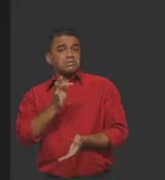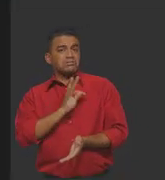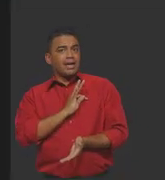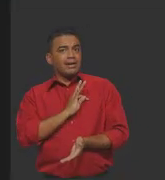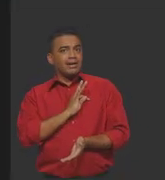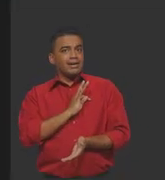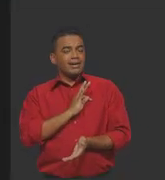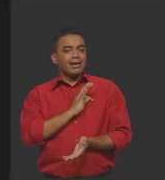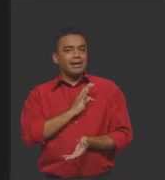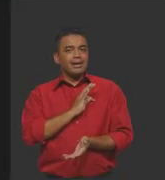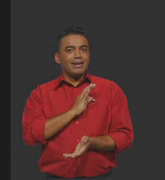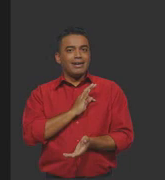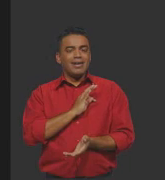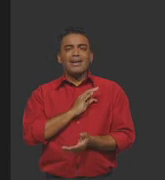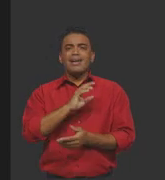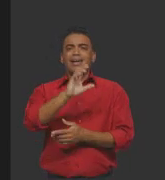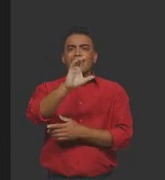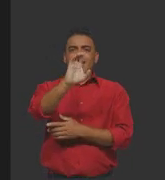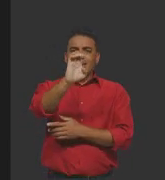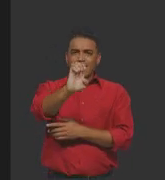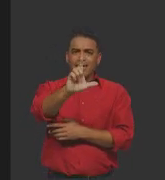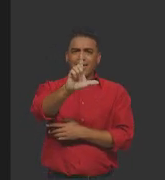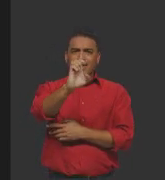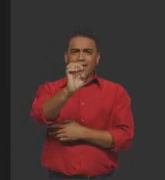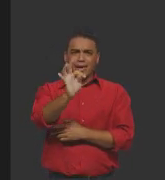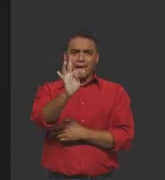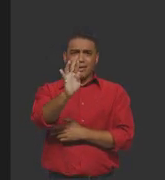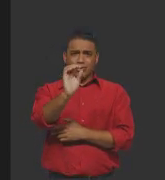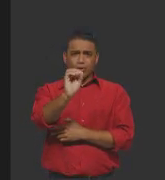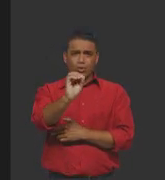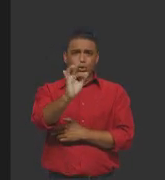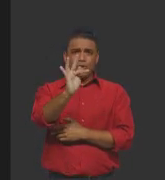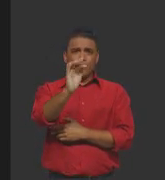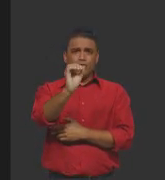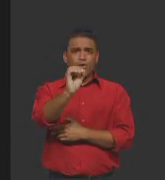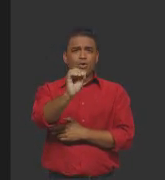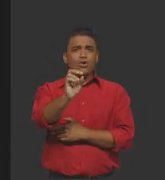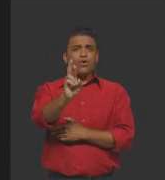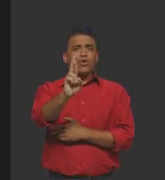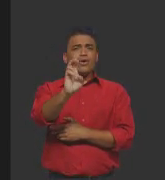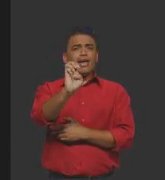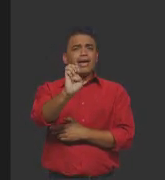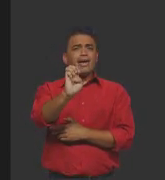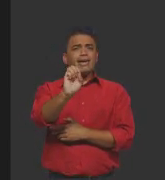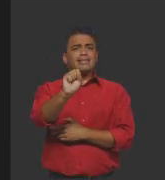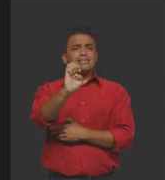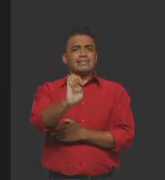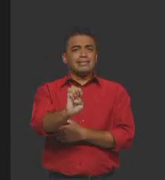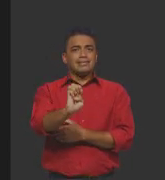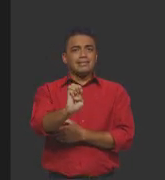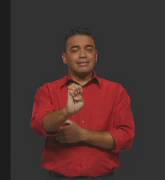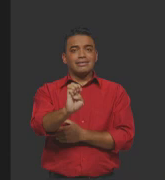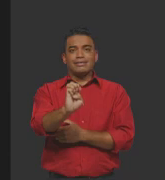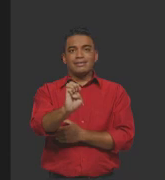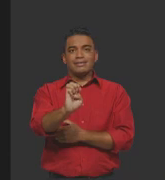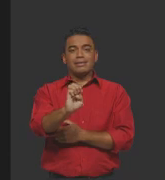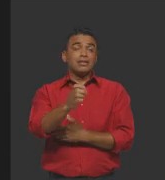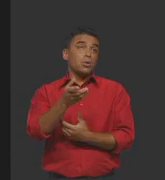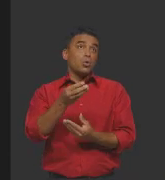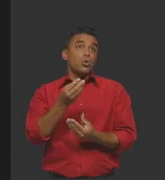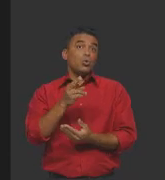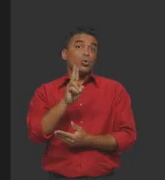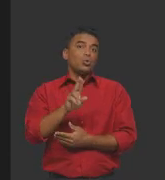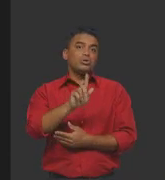de eletroforese, ou eletroforese com gel de agarol, que é um